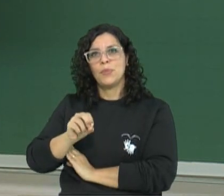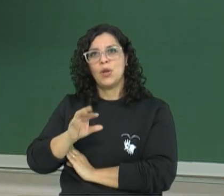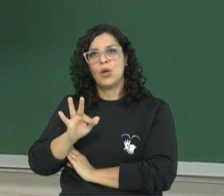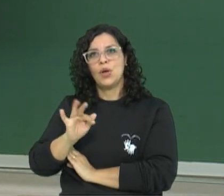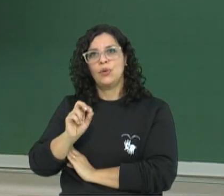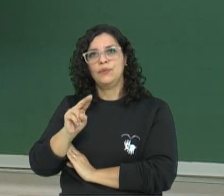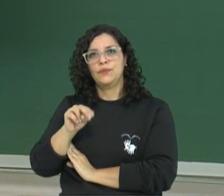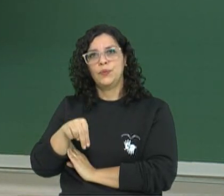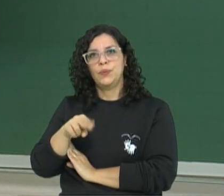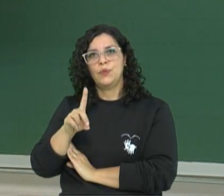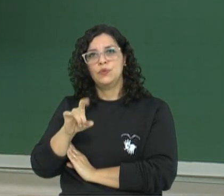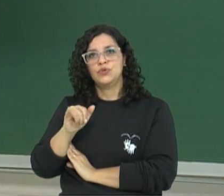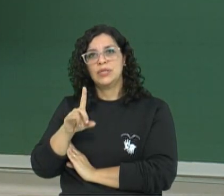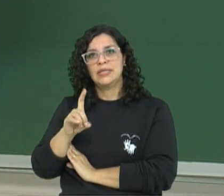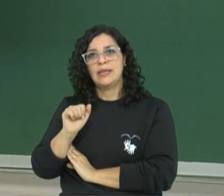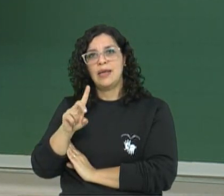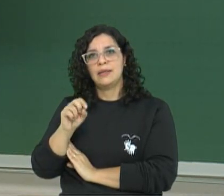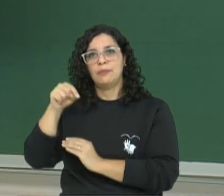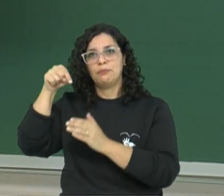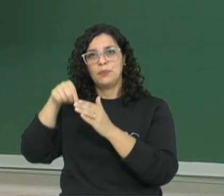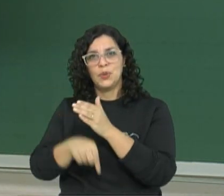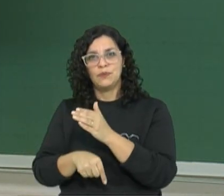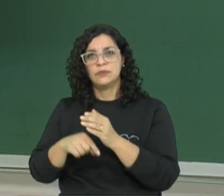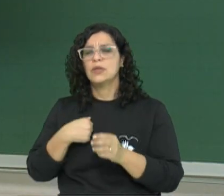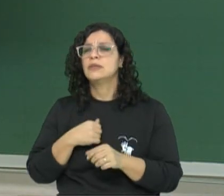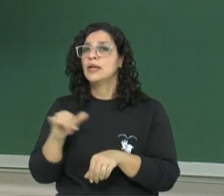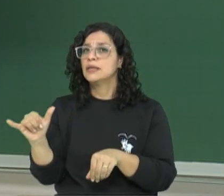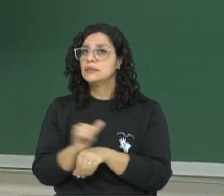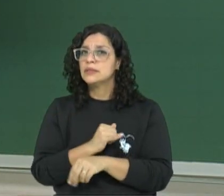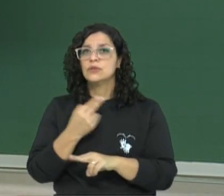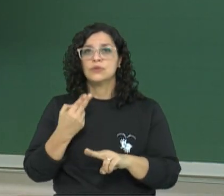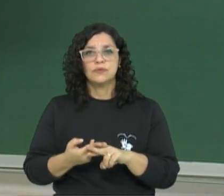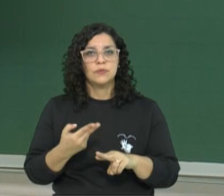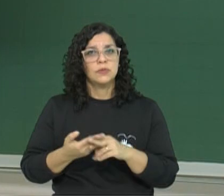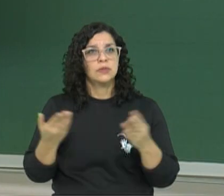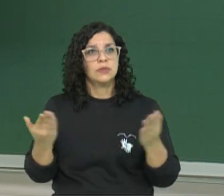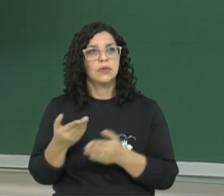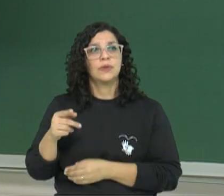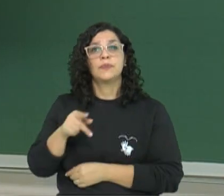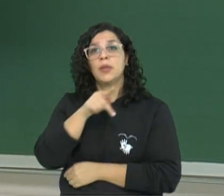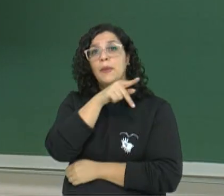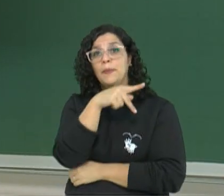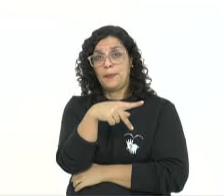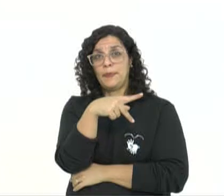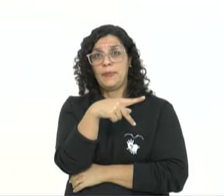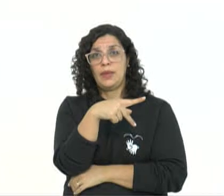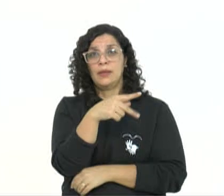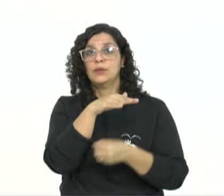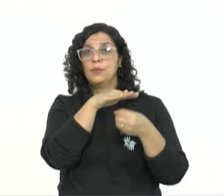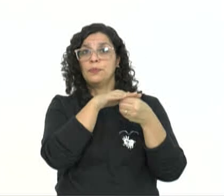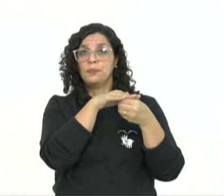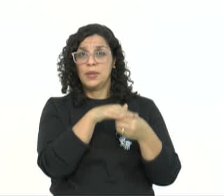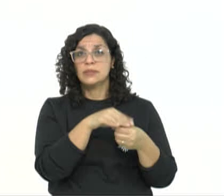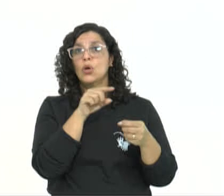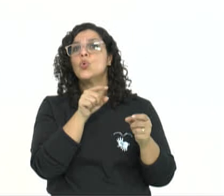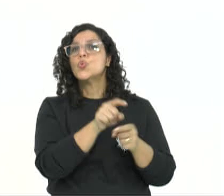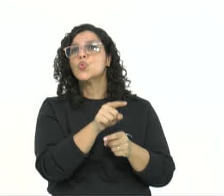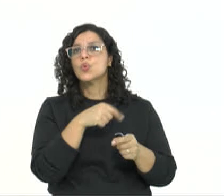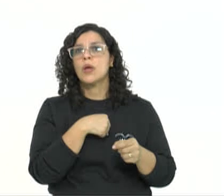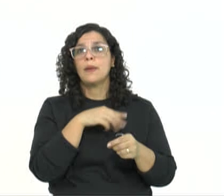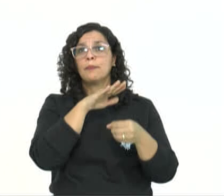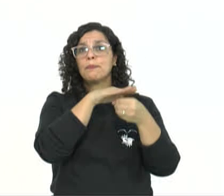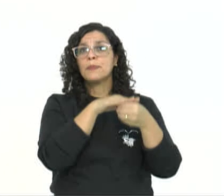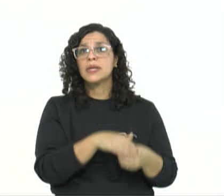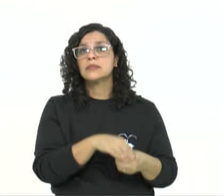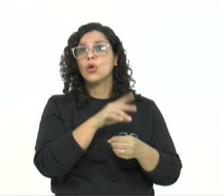certo? Então essa aqui é a jogadinha que nós vamos trabalhar aqui. Esse P, que é o P ali do ponto, a gente chama de pressão